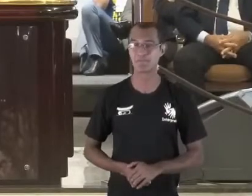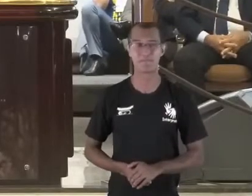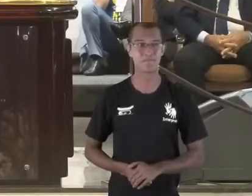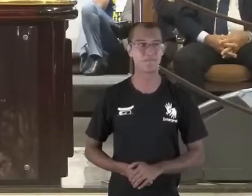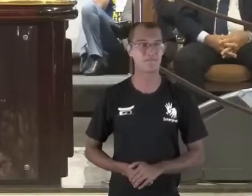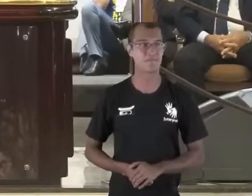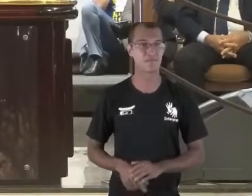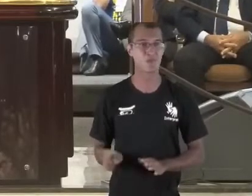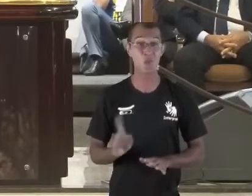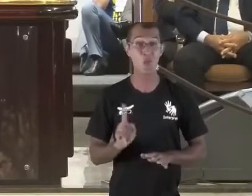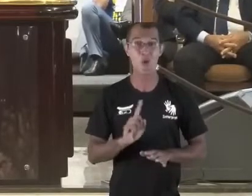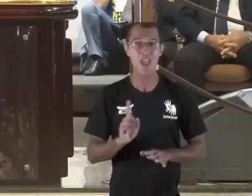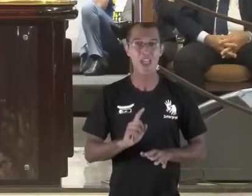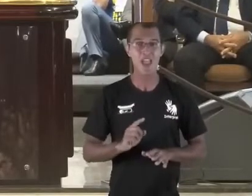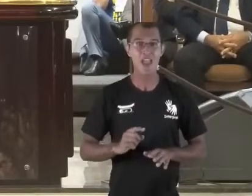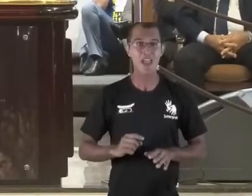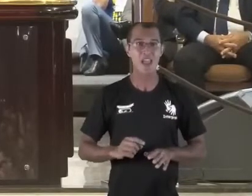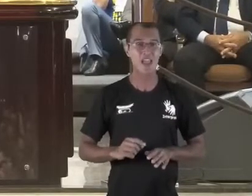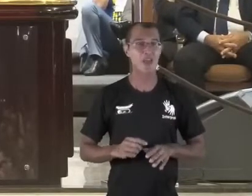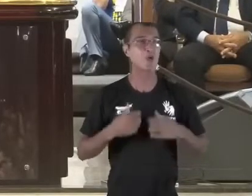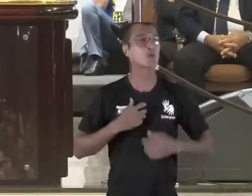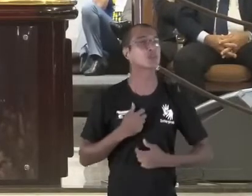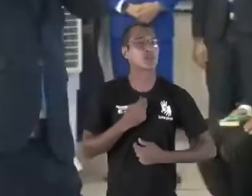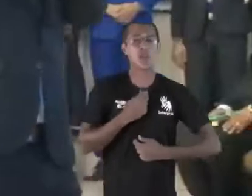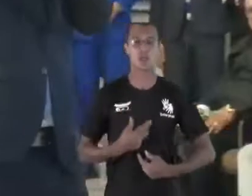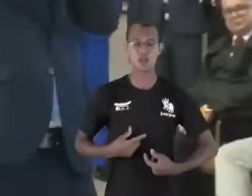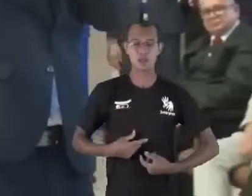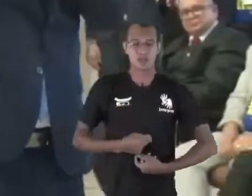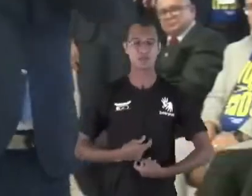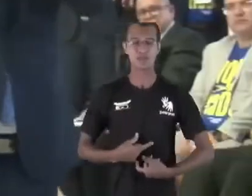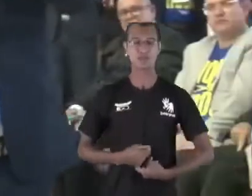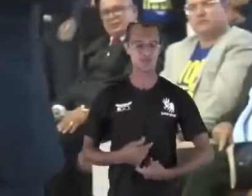O que tem que brilhar não é teu terno.